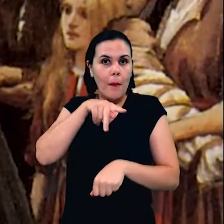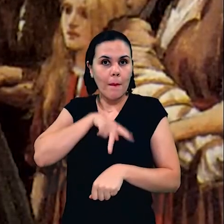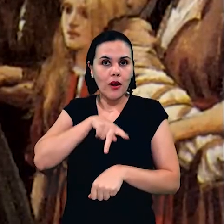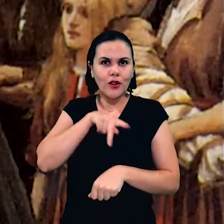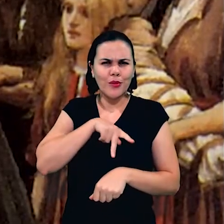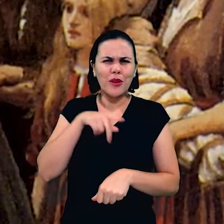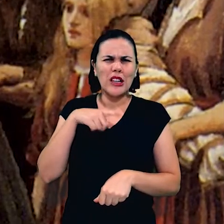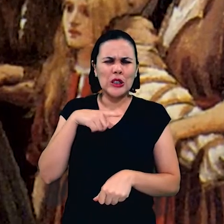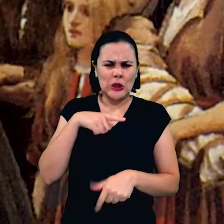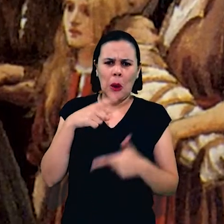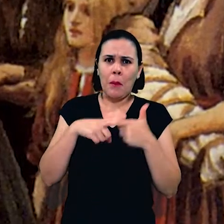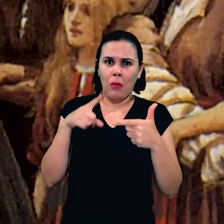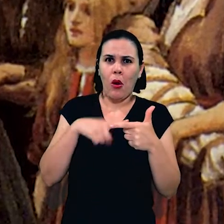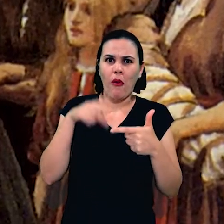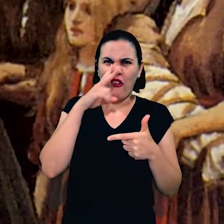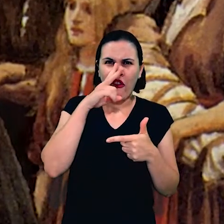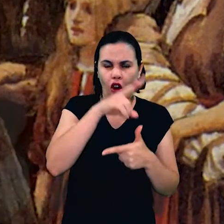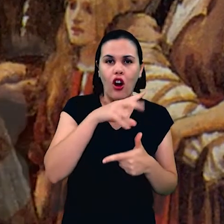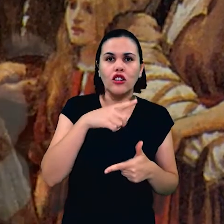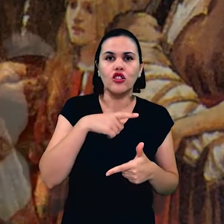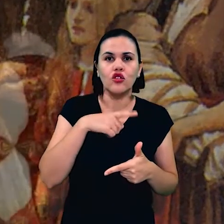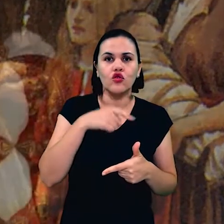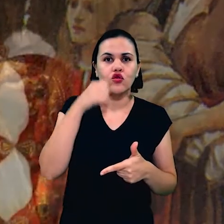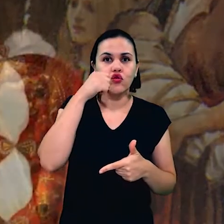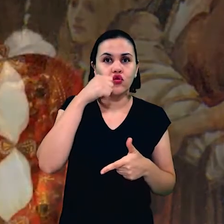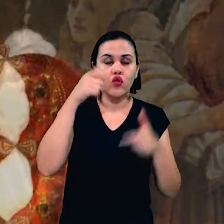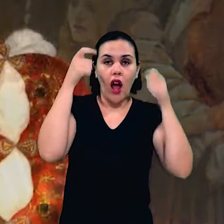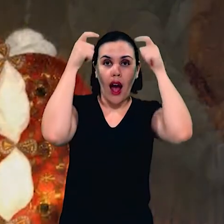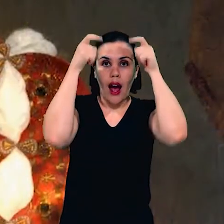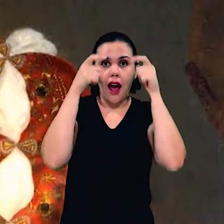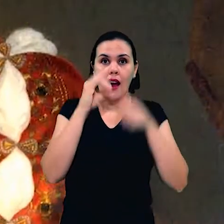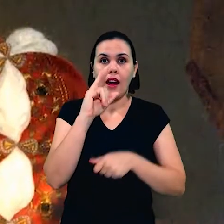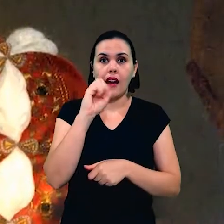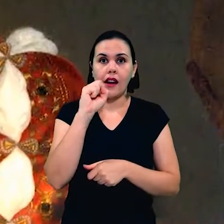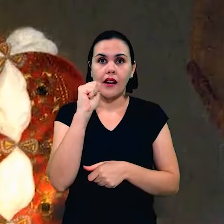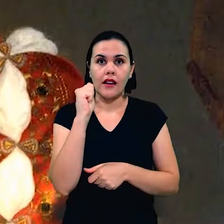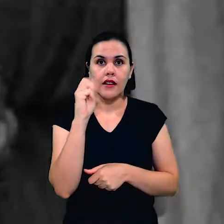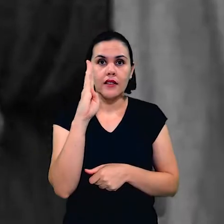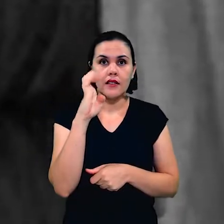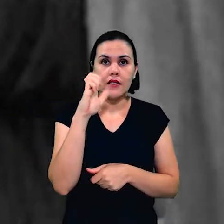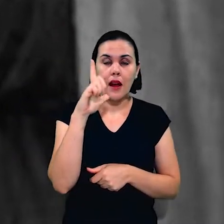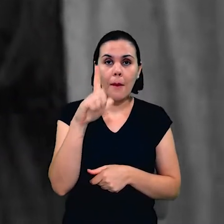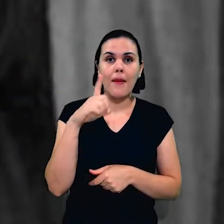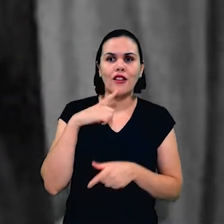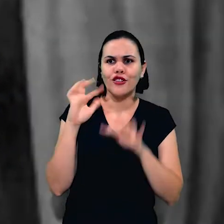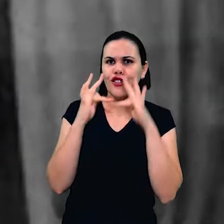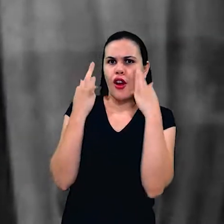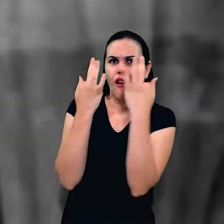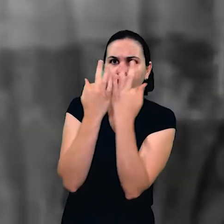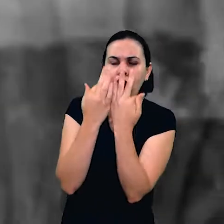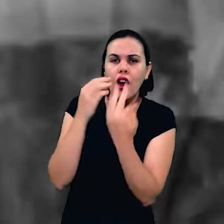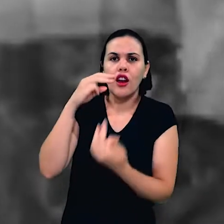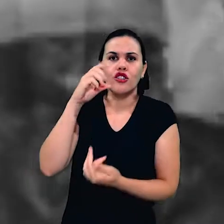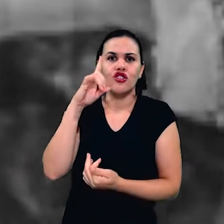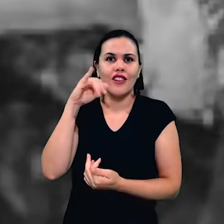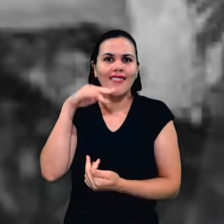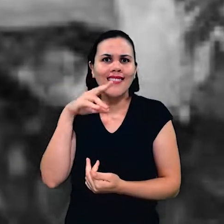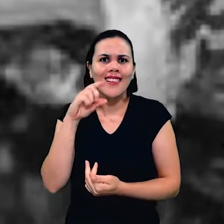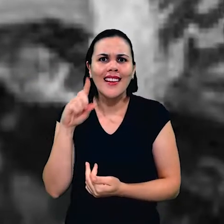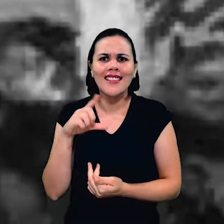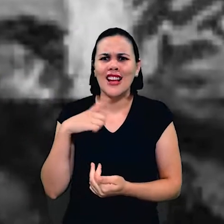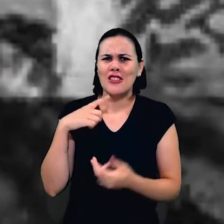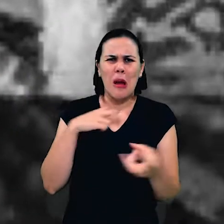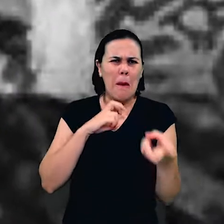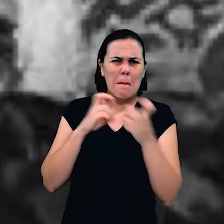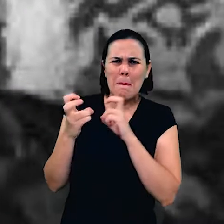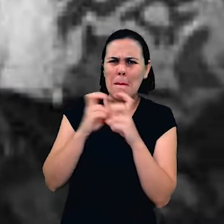forte, tinha a rainha Isabel, que também tinha uma família ali, Dom Dinis, com os filhos, uma briga